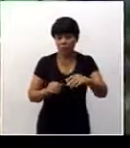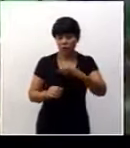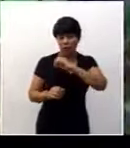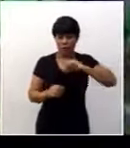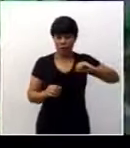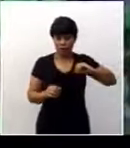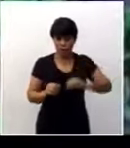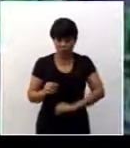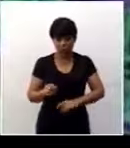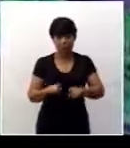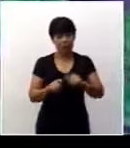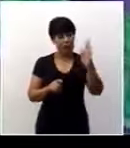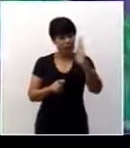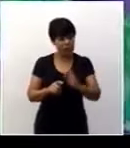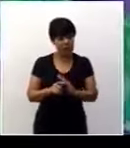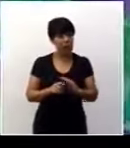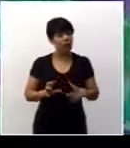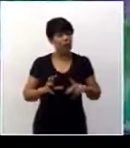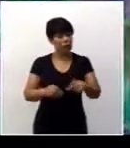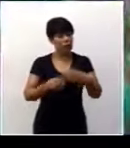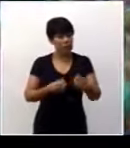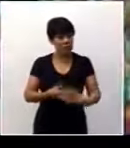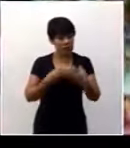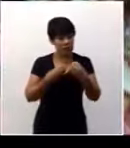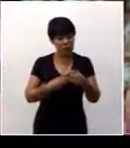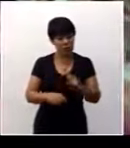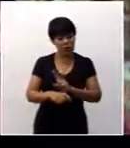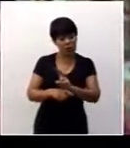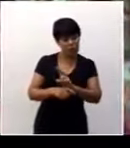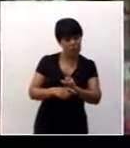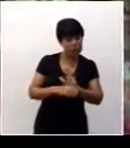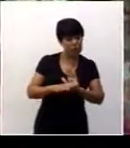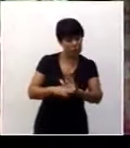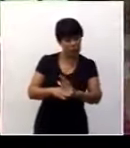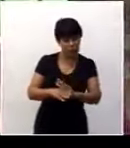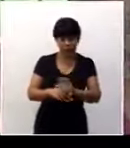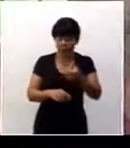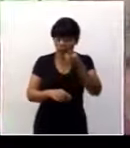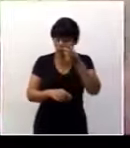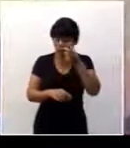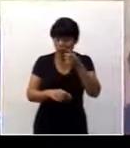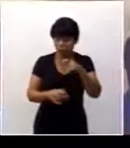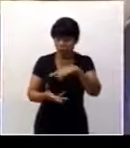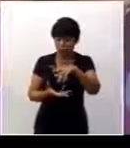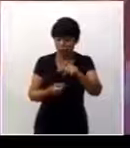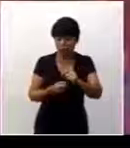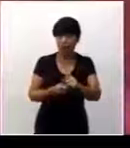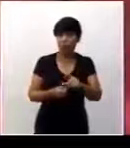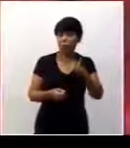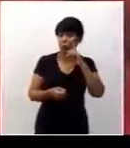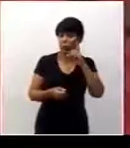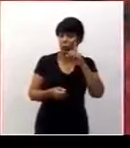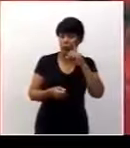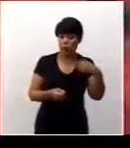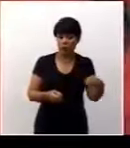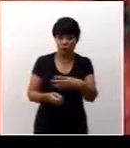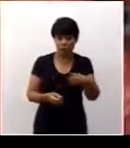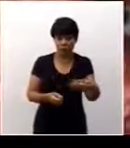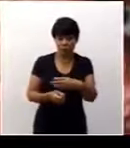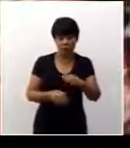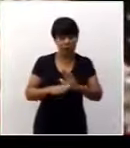dados visuais são de extrema utilidade para o monitoramento e observação terrestre. Atualizados diariamente, eles